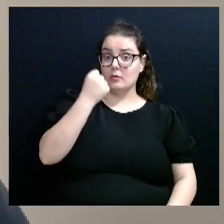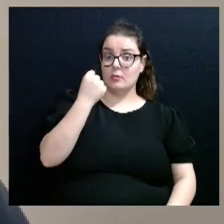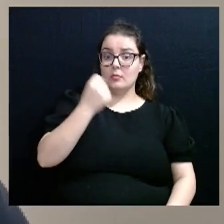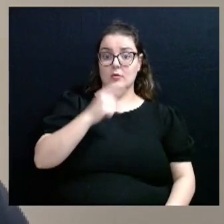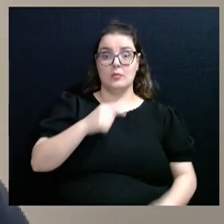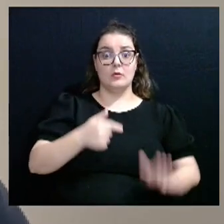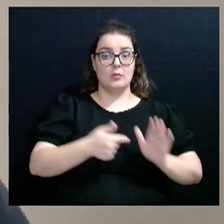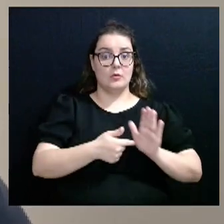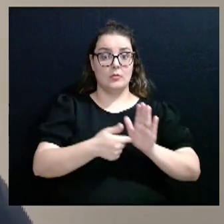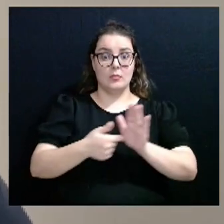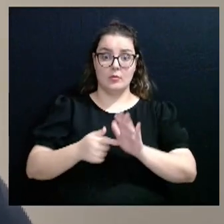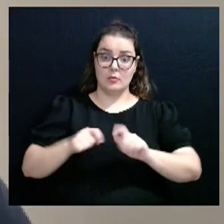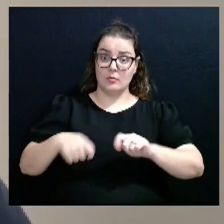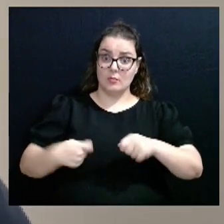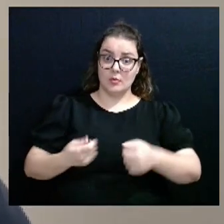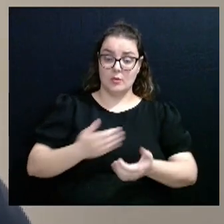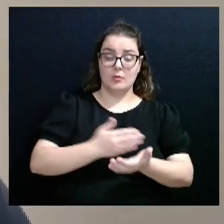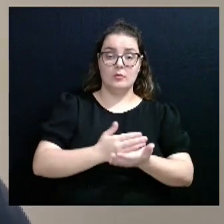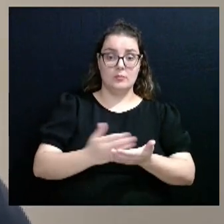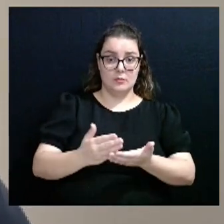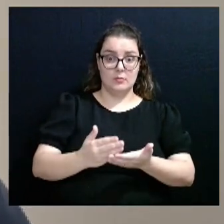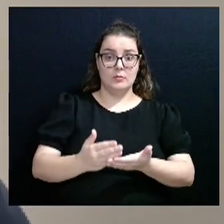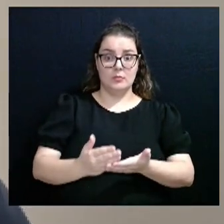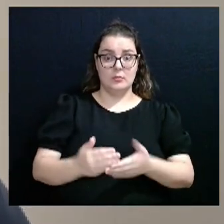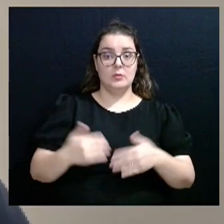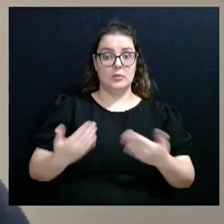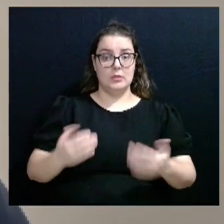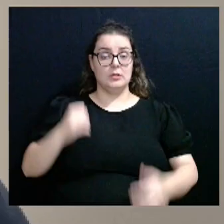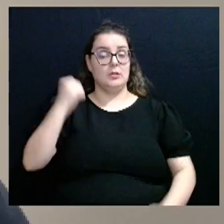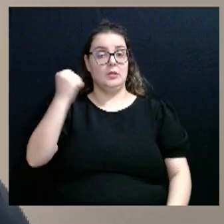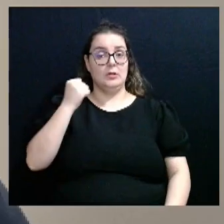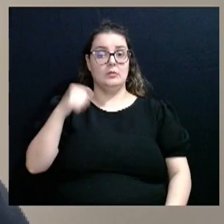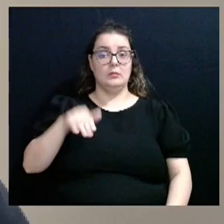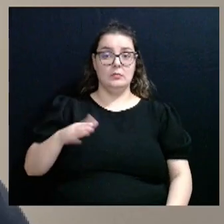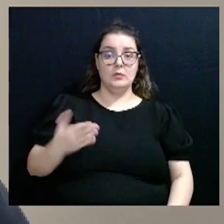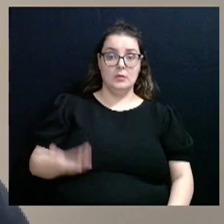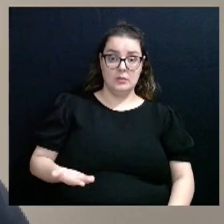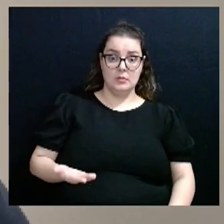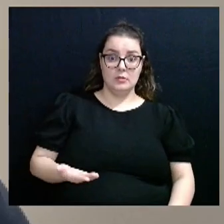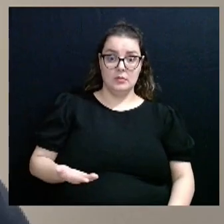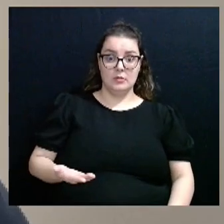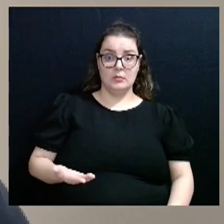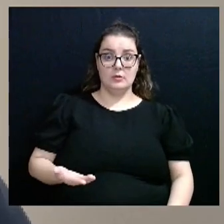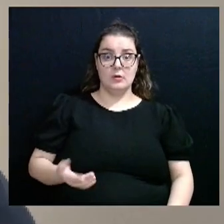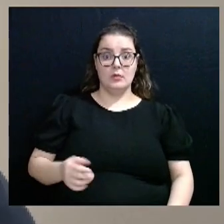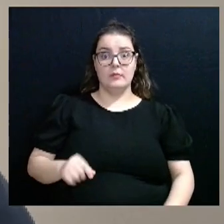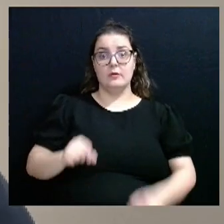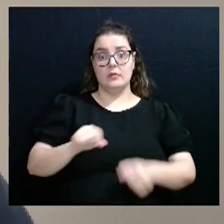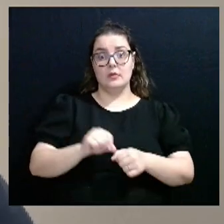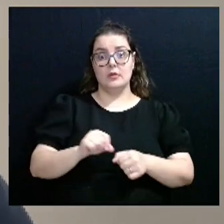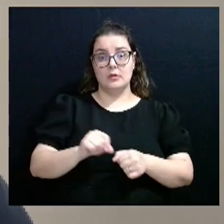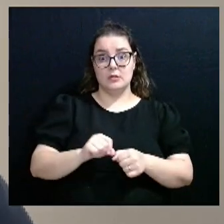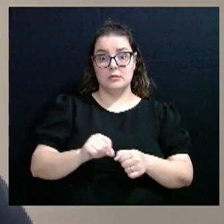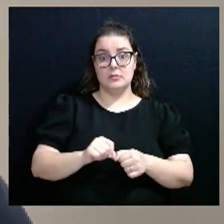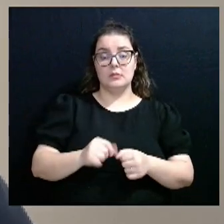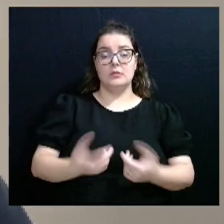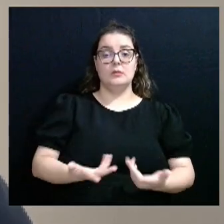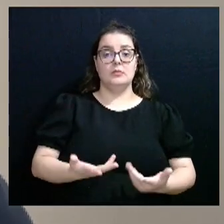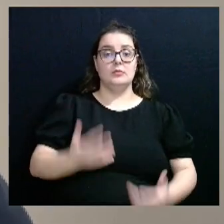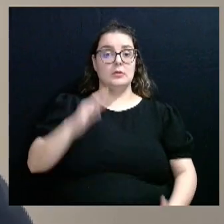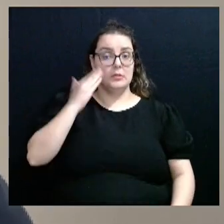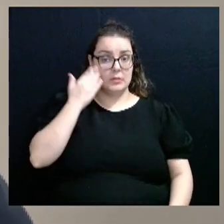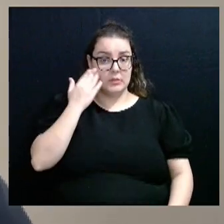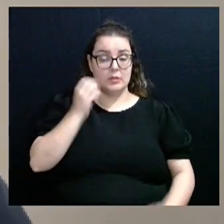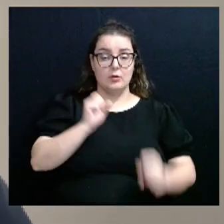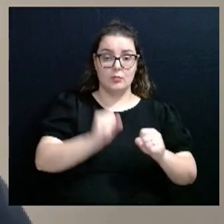sintomas no começo, acabam se agravando e tornando-se não curáveis ou tratáveis. Então, essa pesquisa